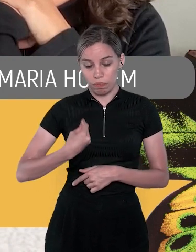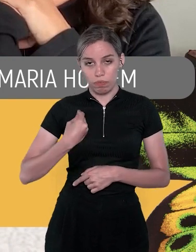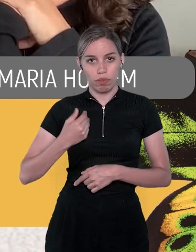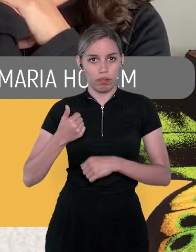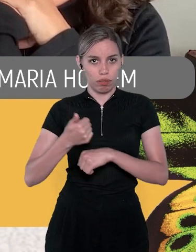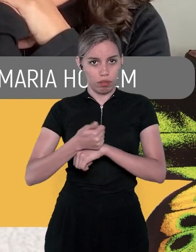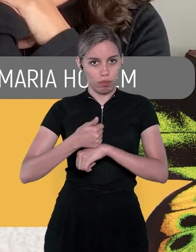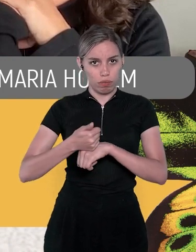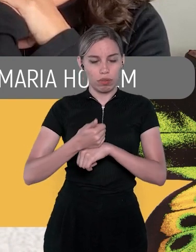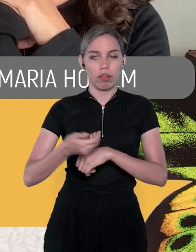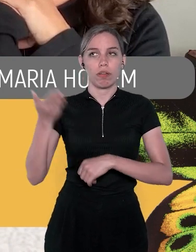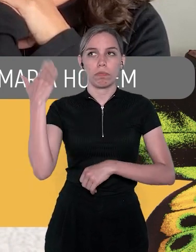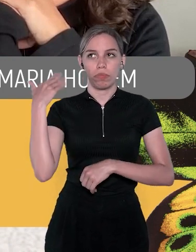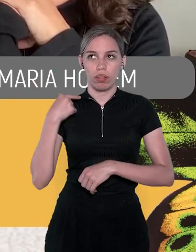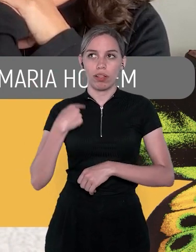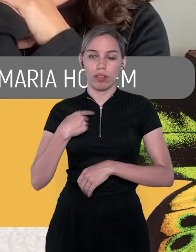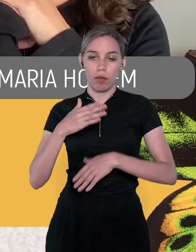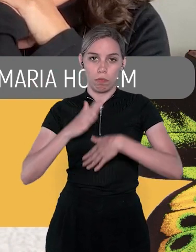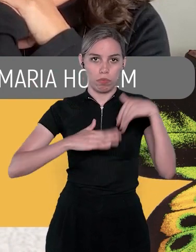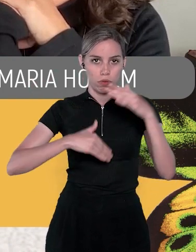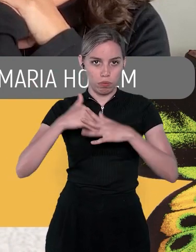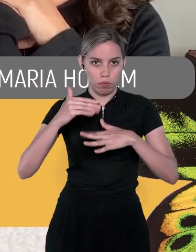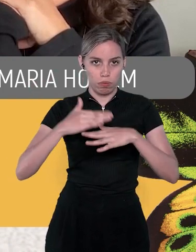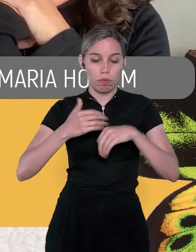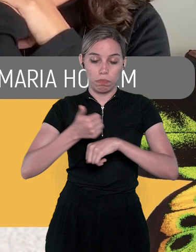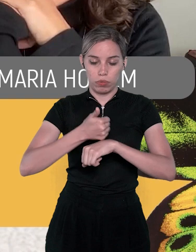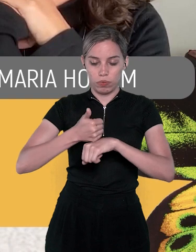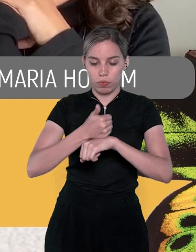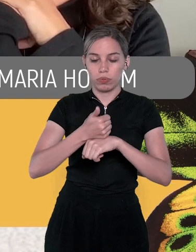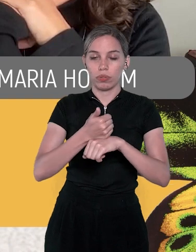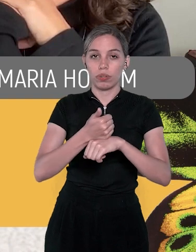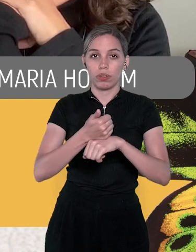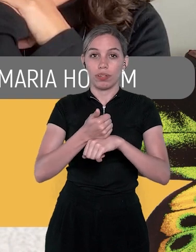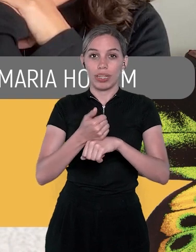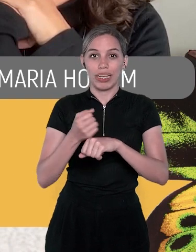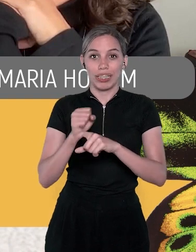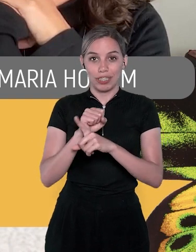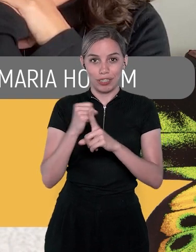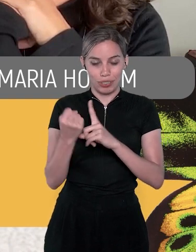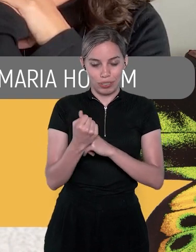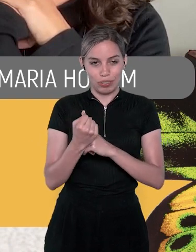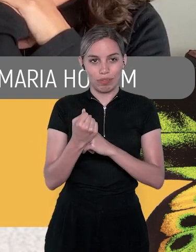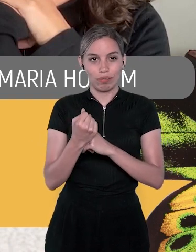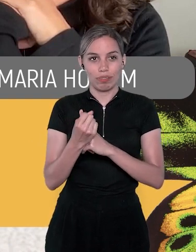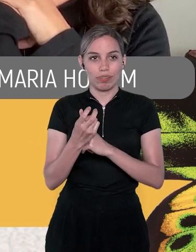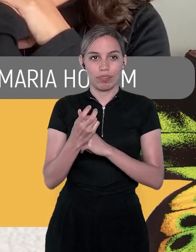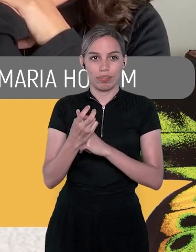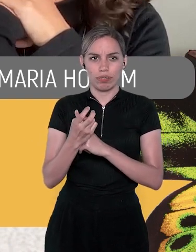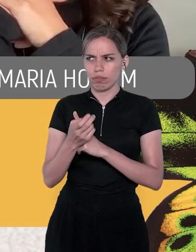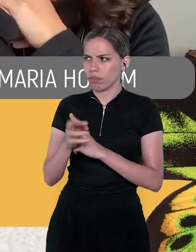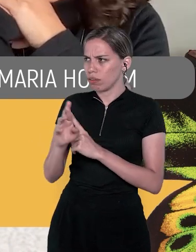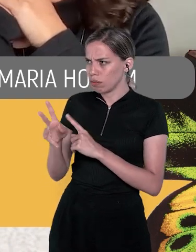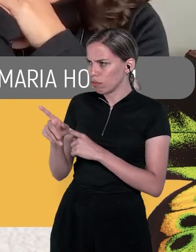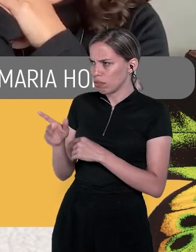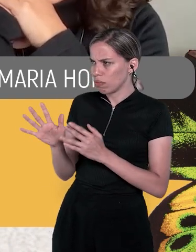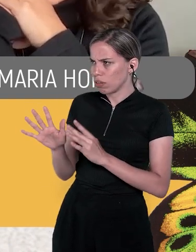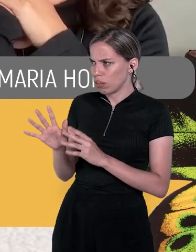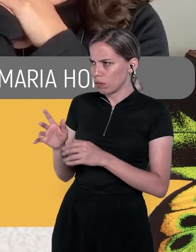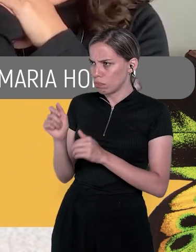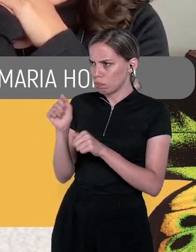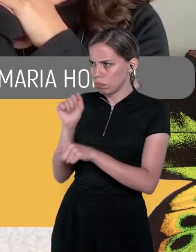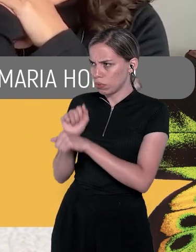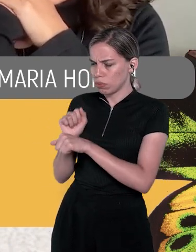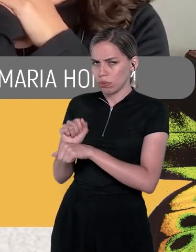vida profissional, aí sim, quando eu era sociólogo, profissionalmente falando, trabalhando com essa questão